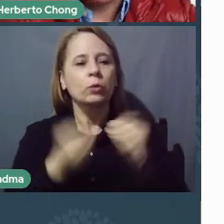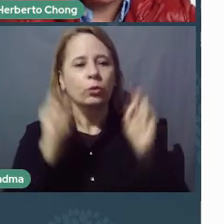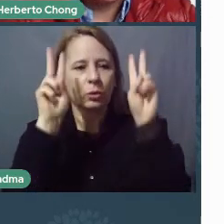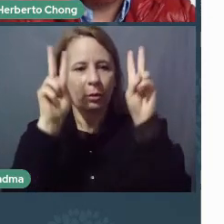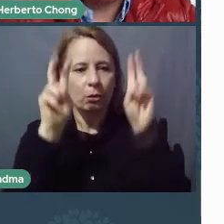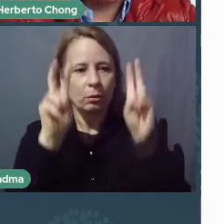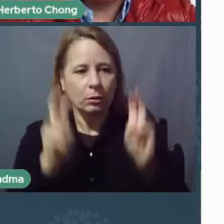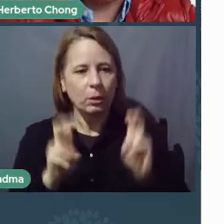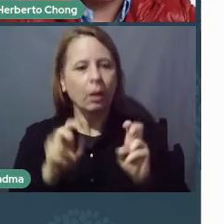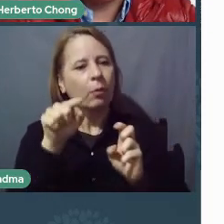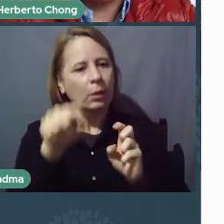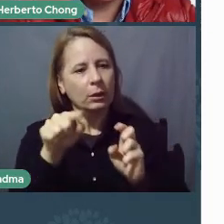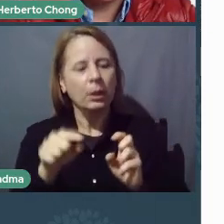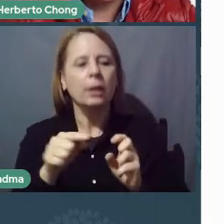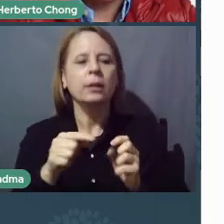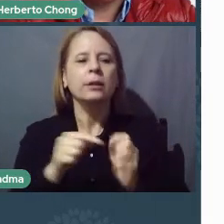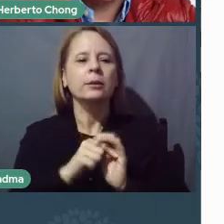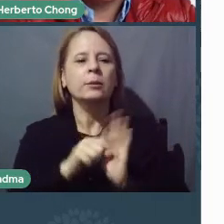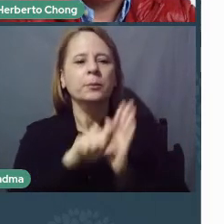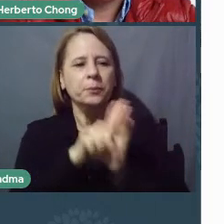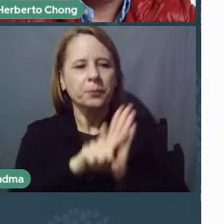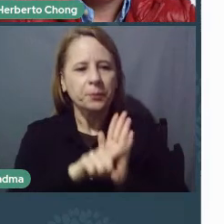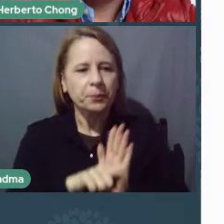vocês conhecerem. O seguinte, por favor.